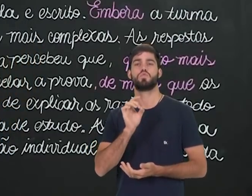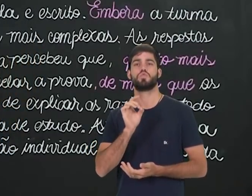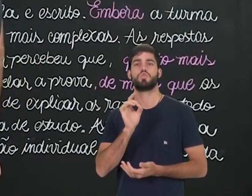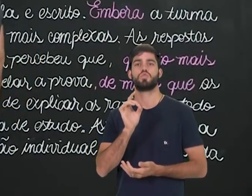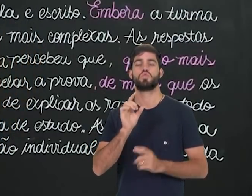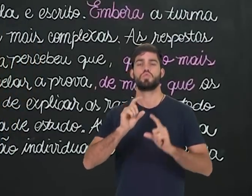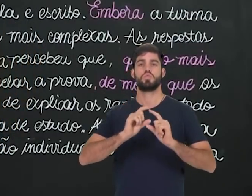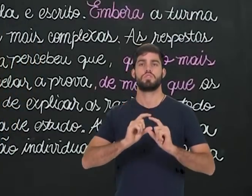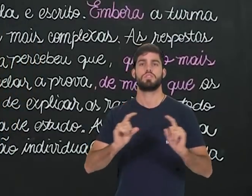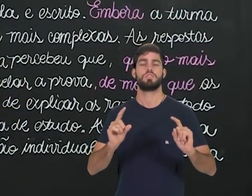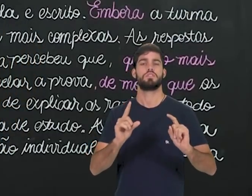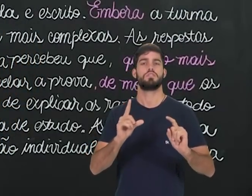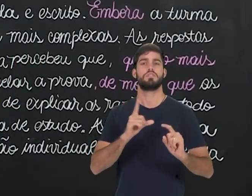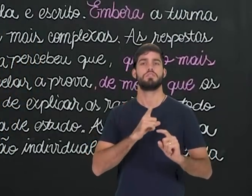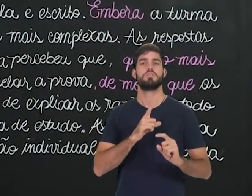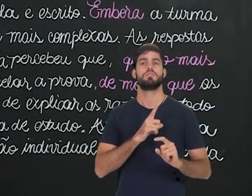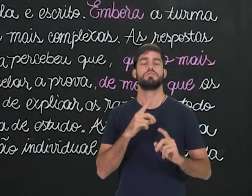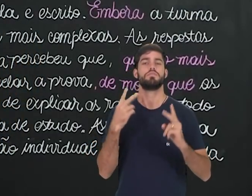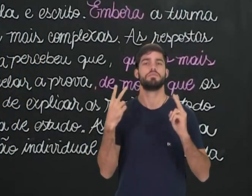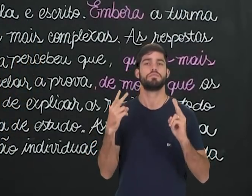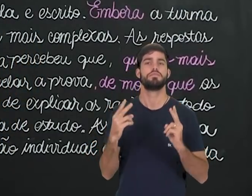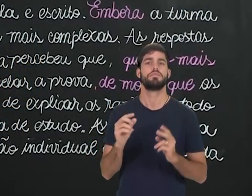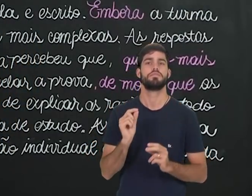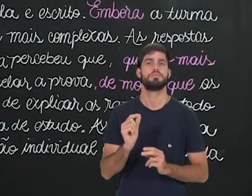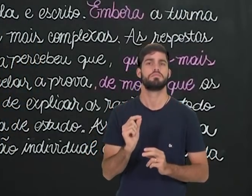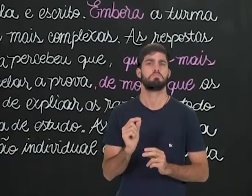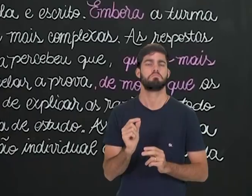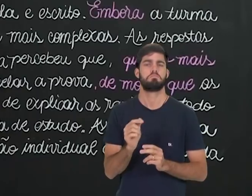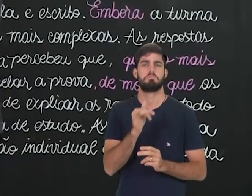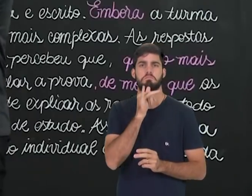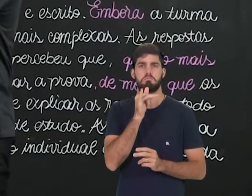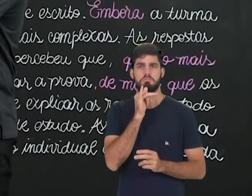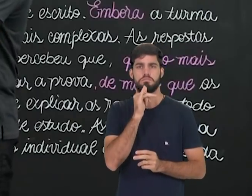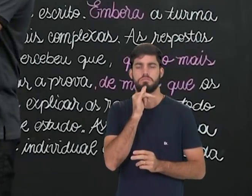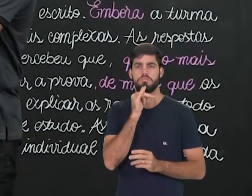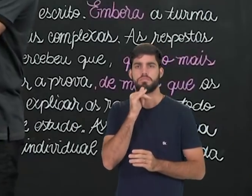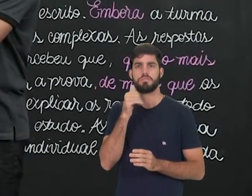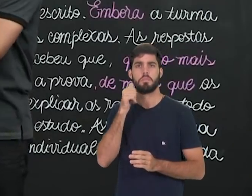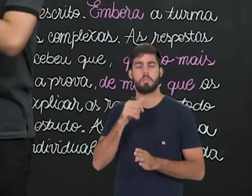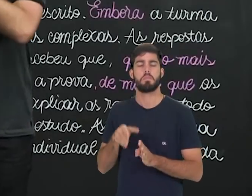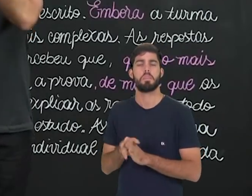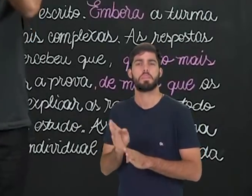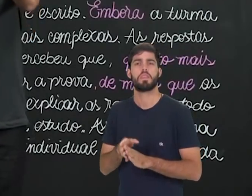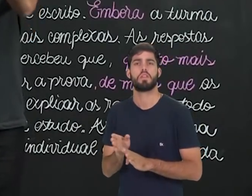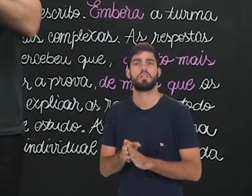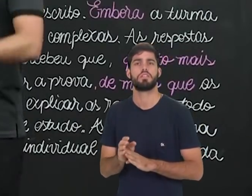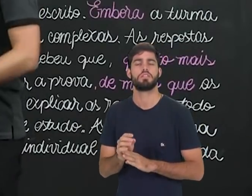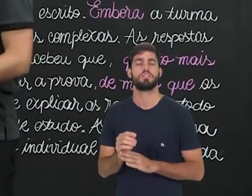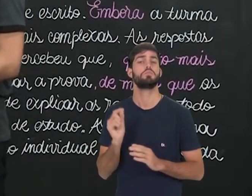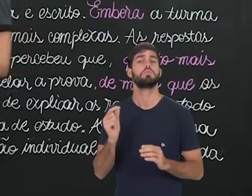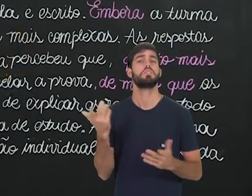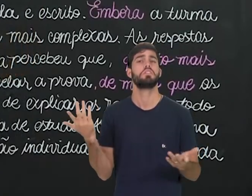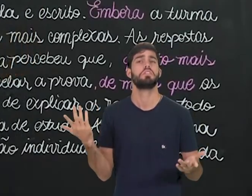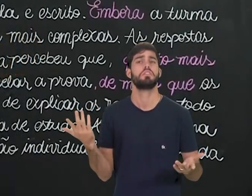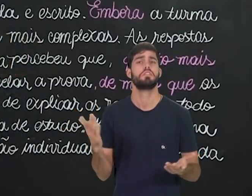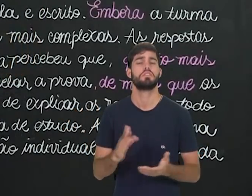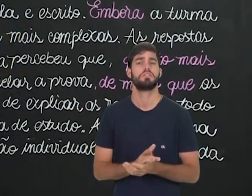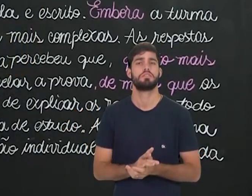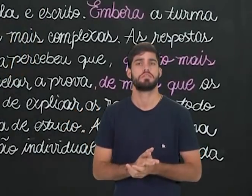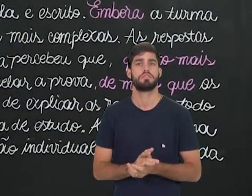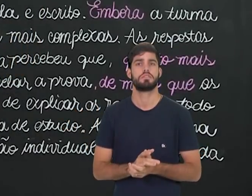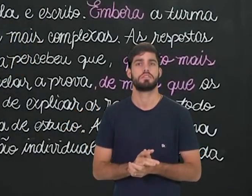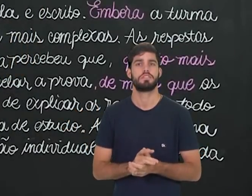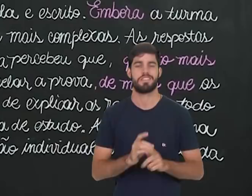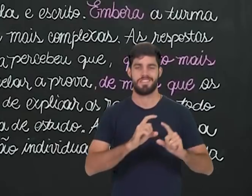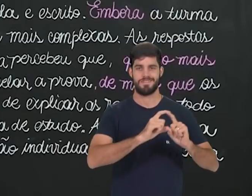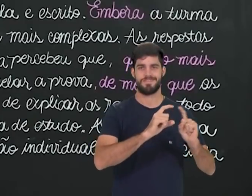se colocada de forma aleatória e isolada nesse período. Segundo foi orientado pela professora, o quê? Esse período se